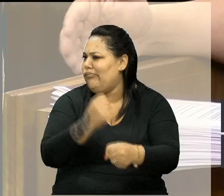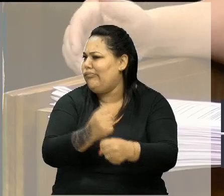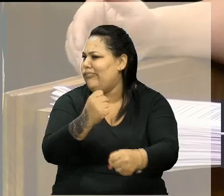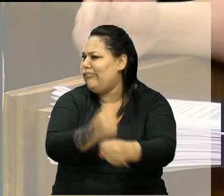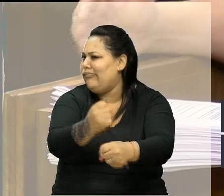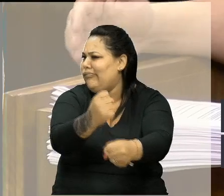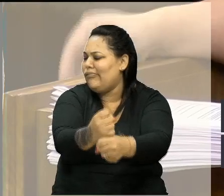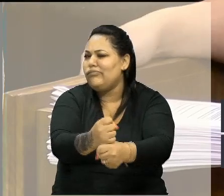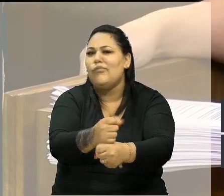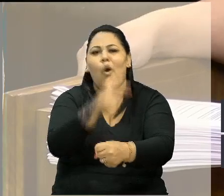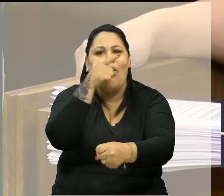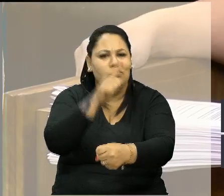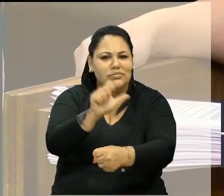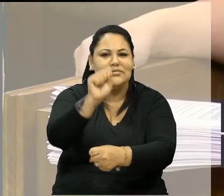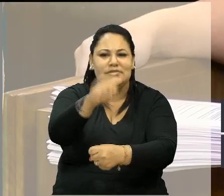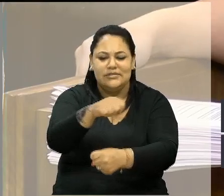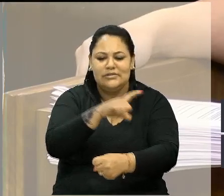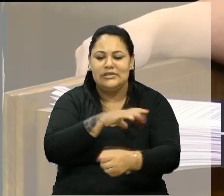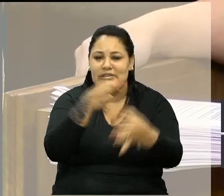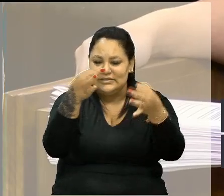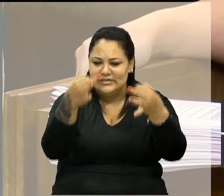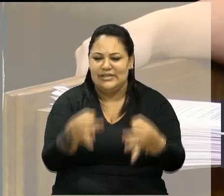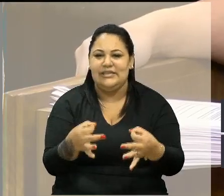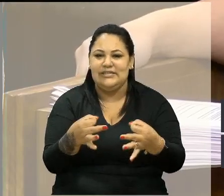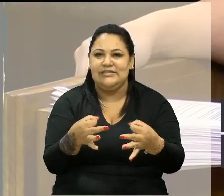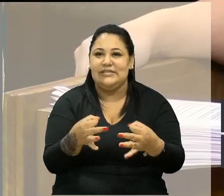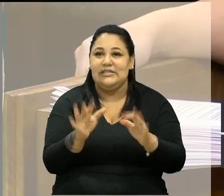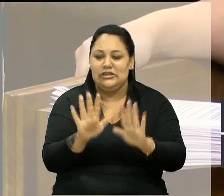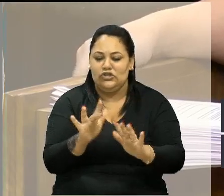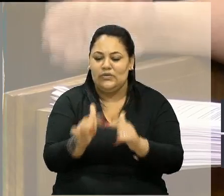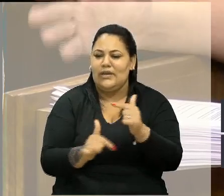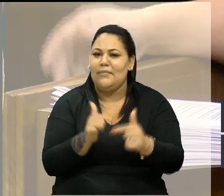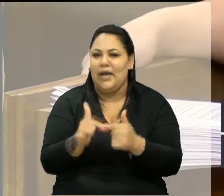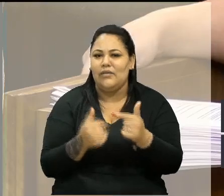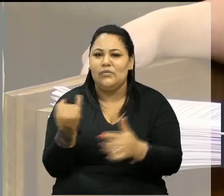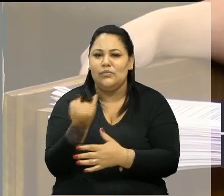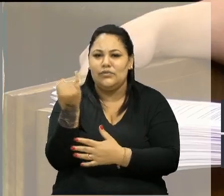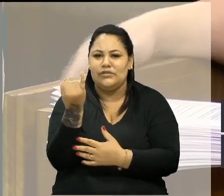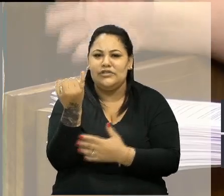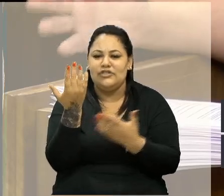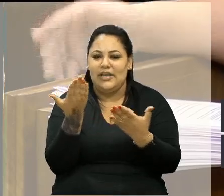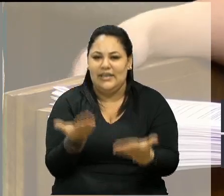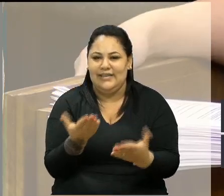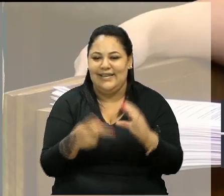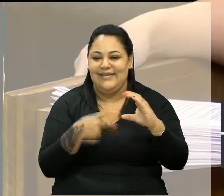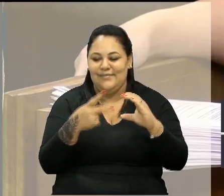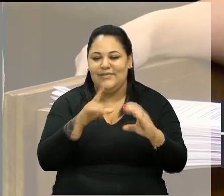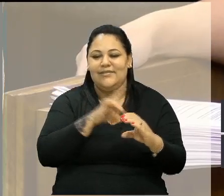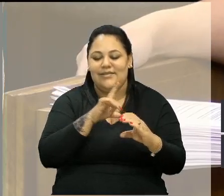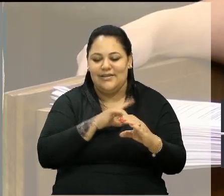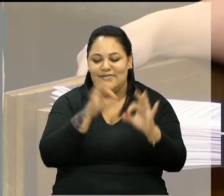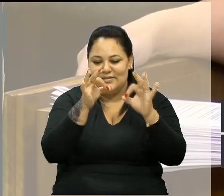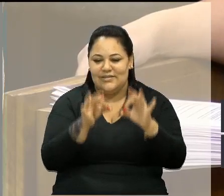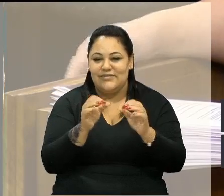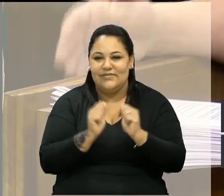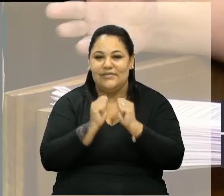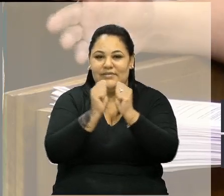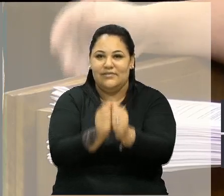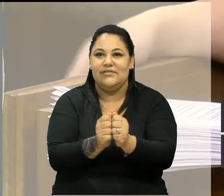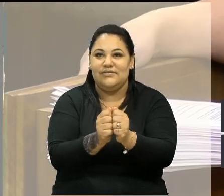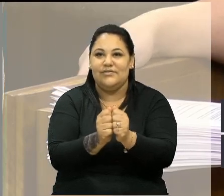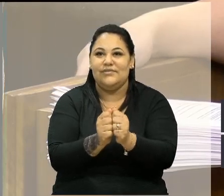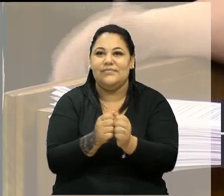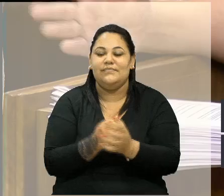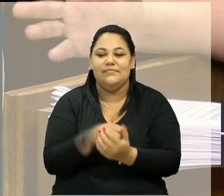vereança, conseguiu e tenho certeza que deixou muito trabalho aqui nesta casa. Tenho certeza absoluta que estará também junto conosco aí. Enfim,